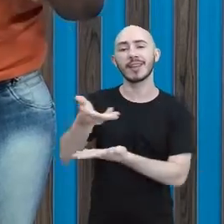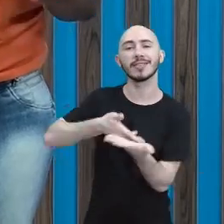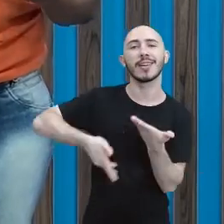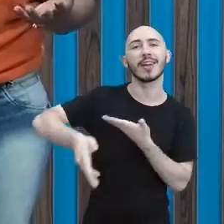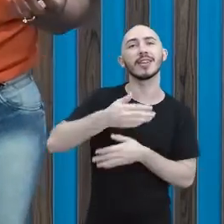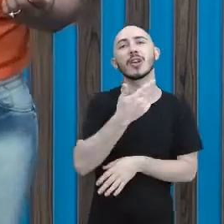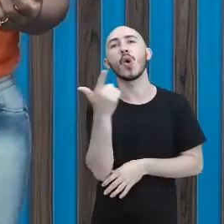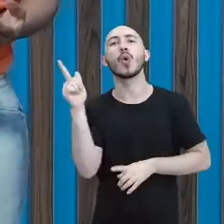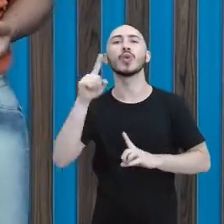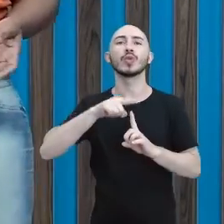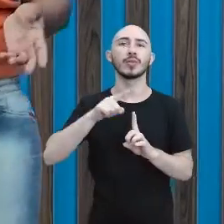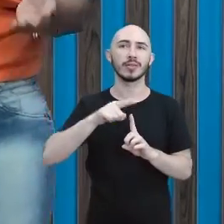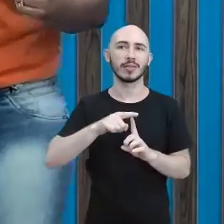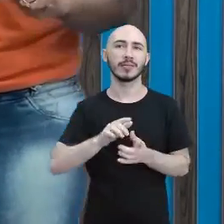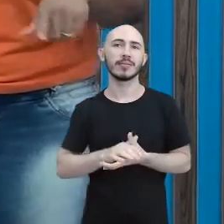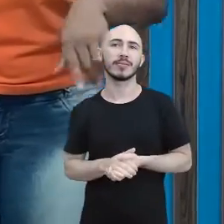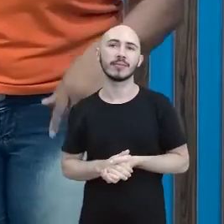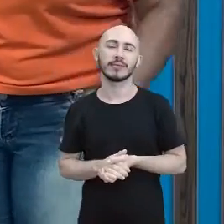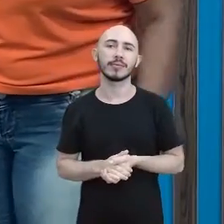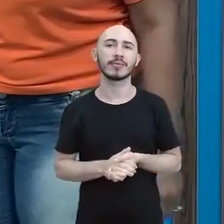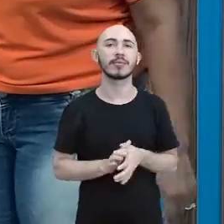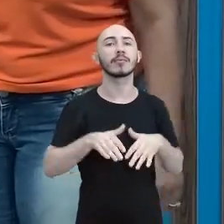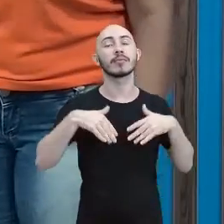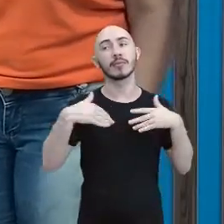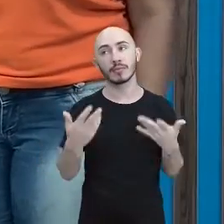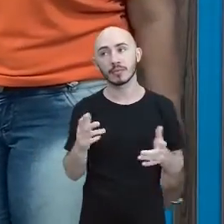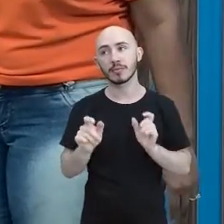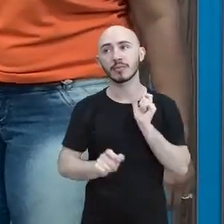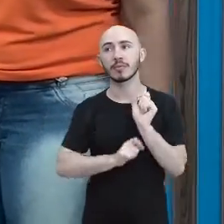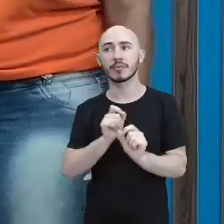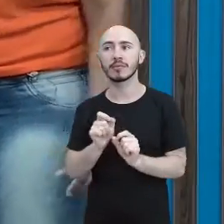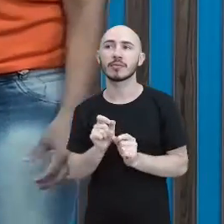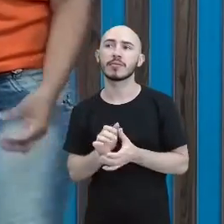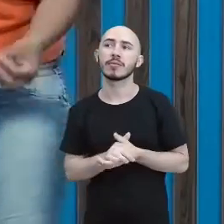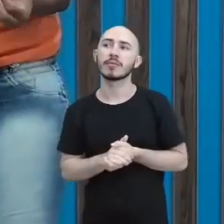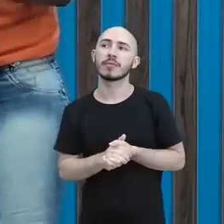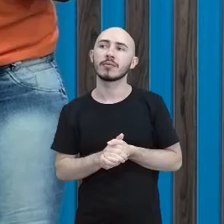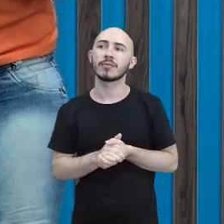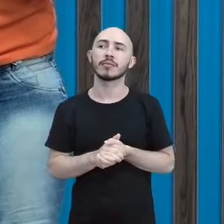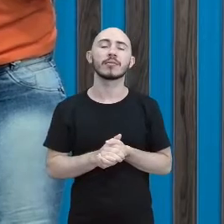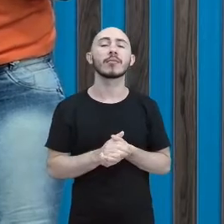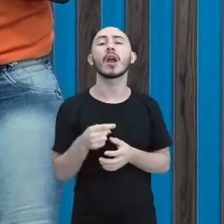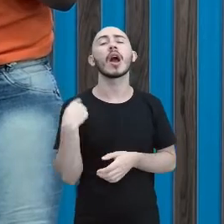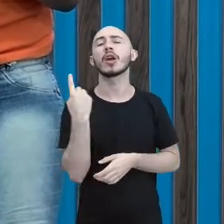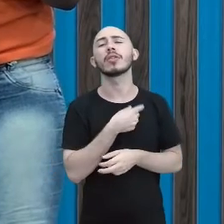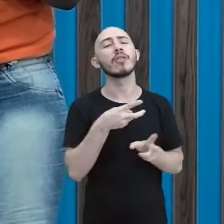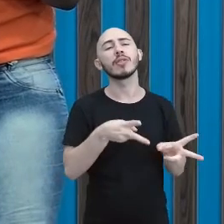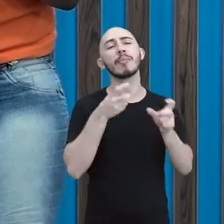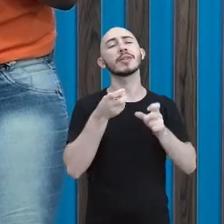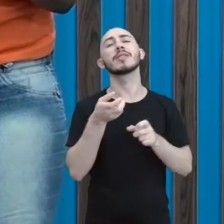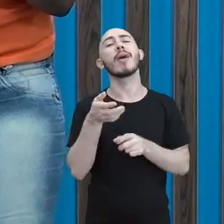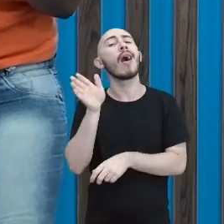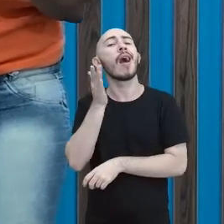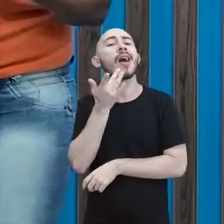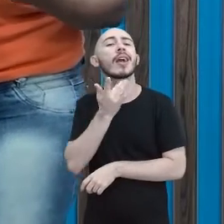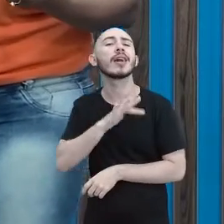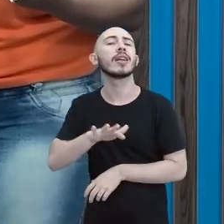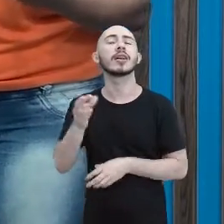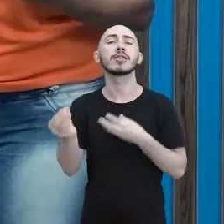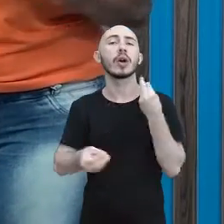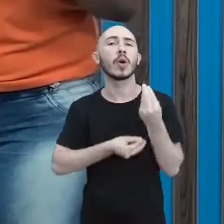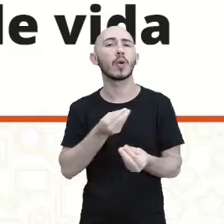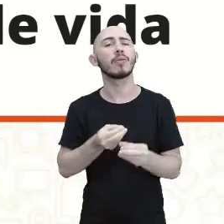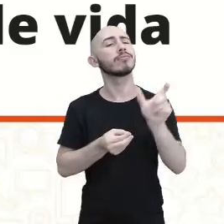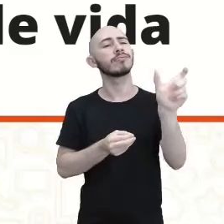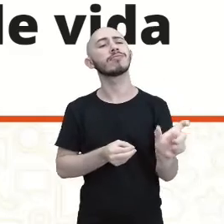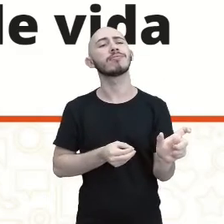um outro tipo de vivência. Mas vamos lá falando como podemos perceber a criança. A criança, ele é